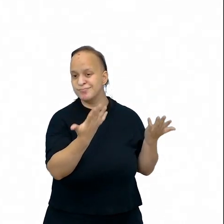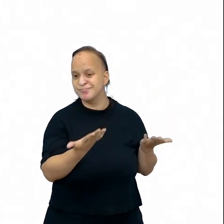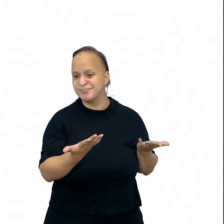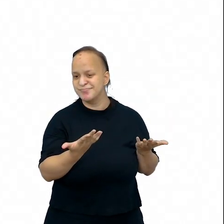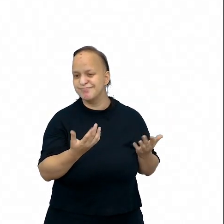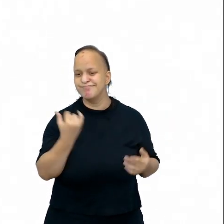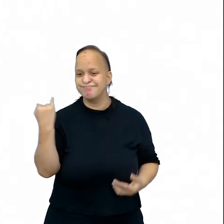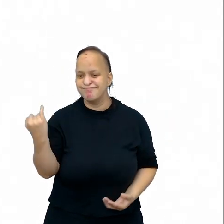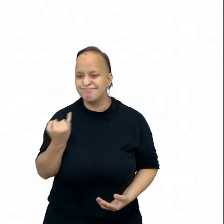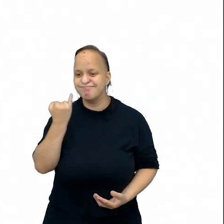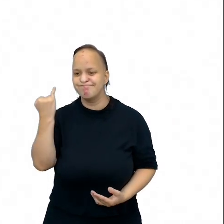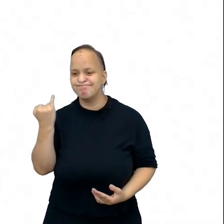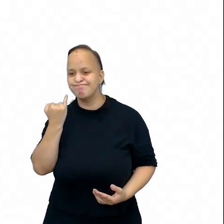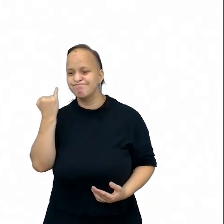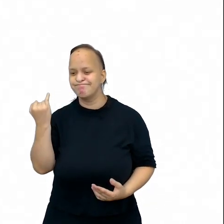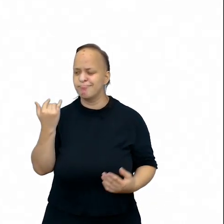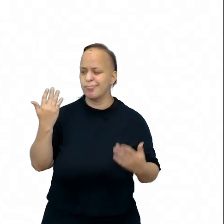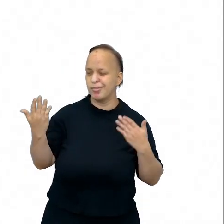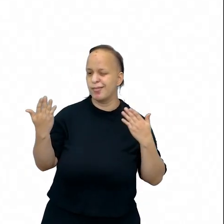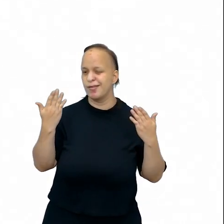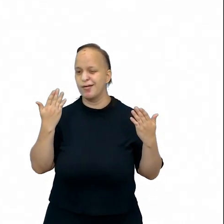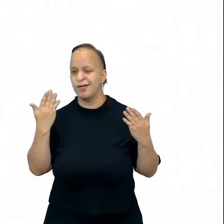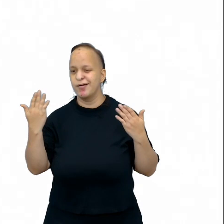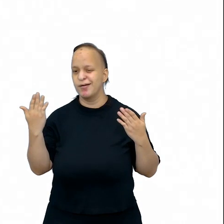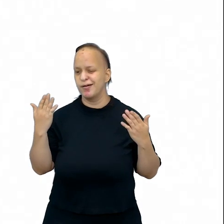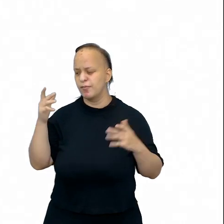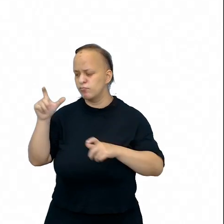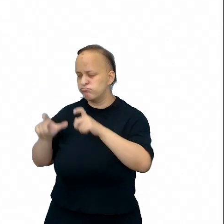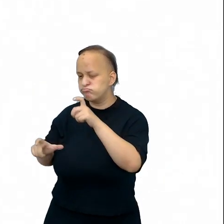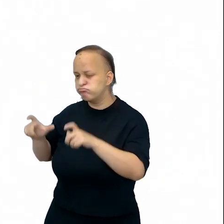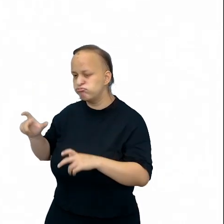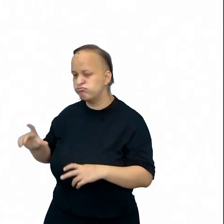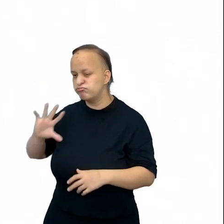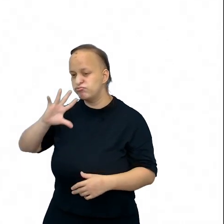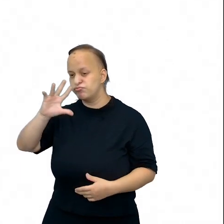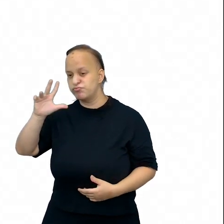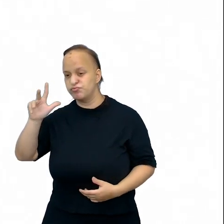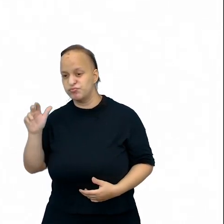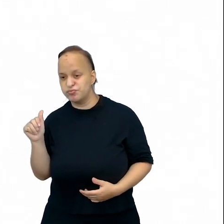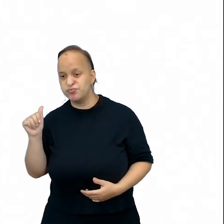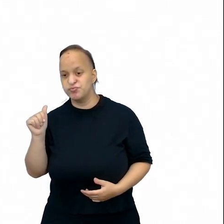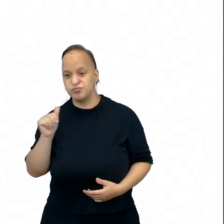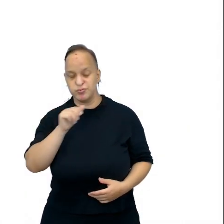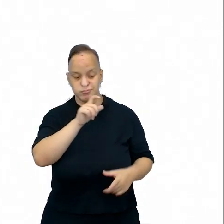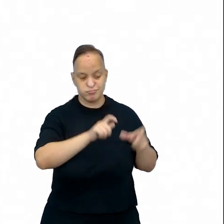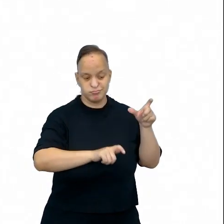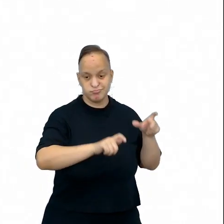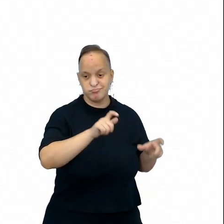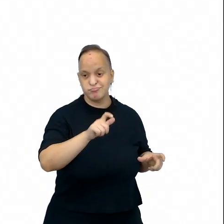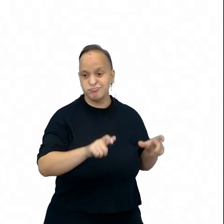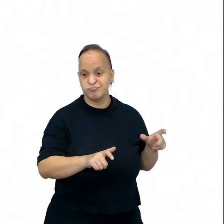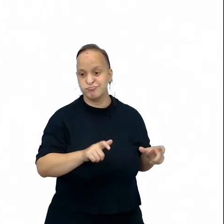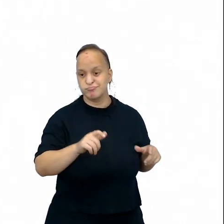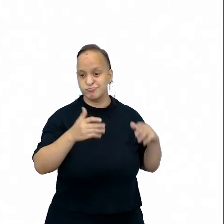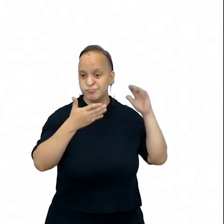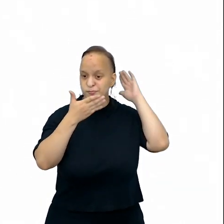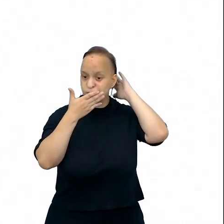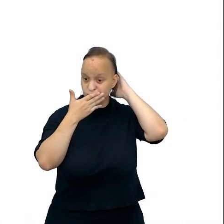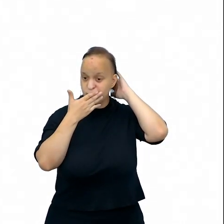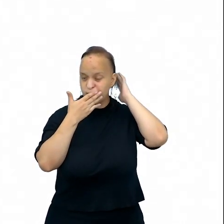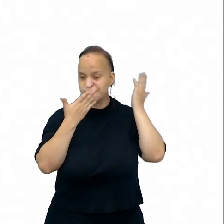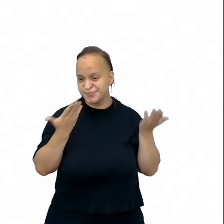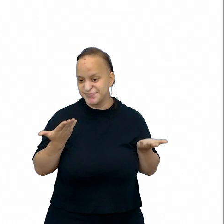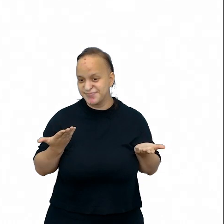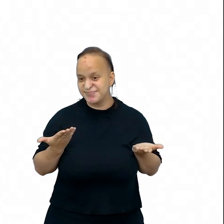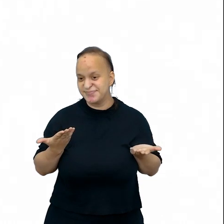também com as origens africanas, né, dessa contação de histórias, com aquilo que é também promovido pelos